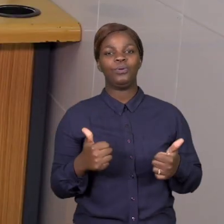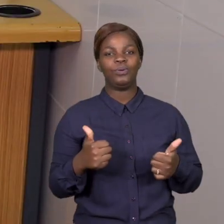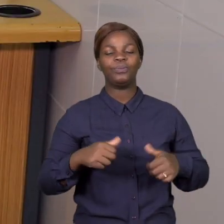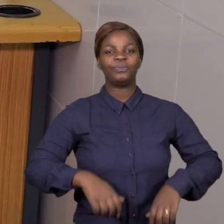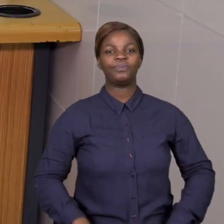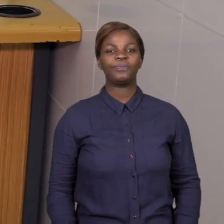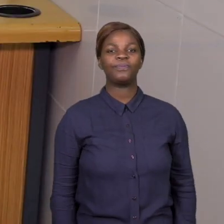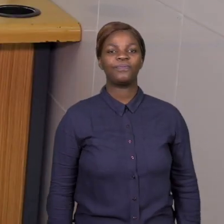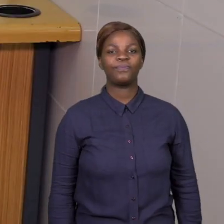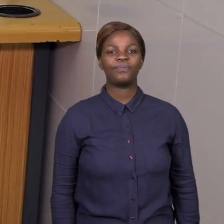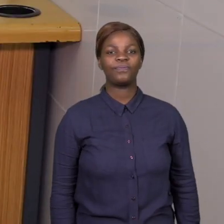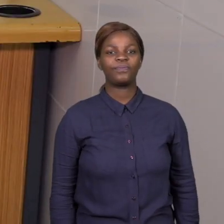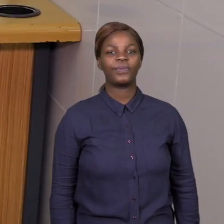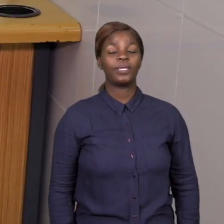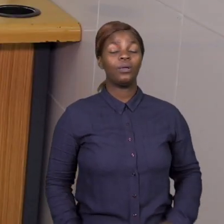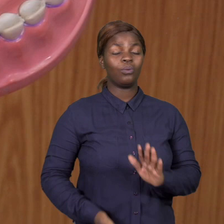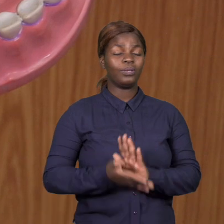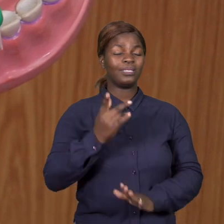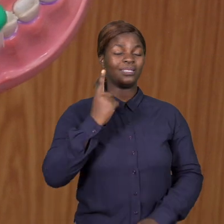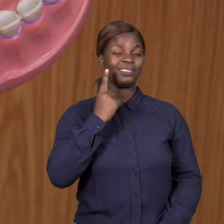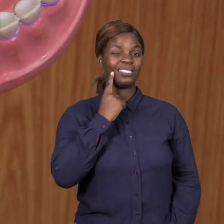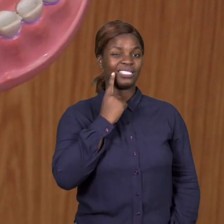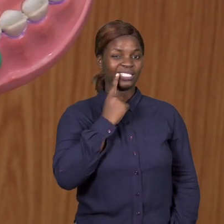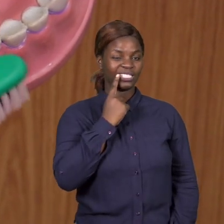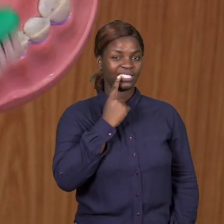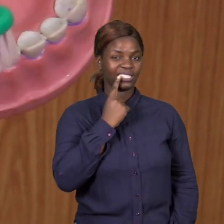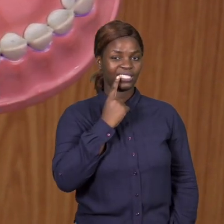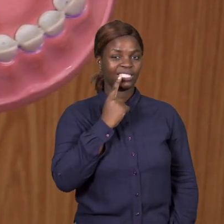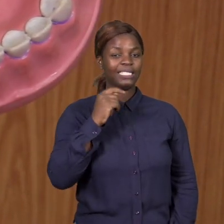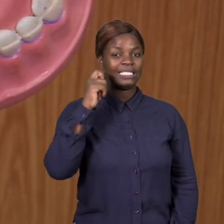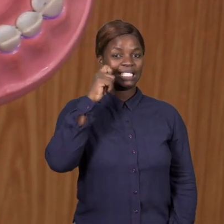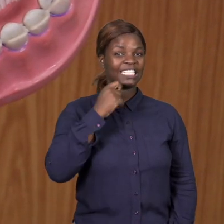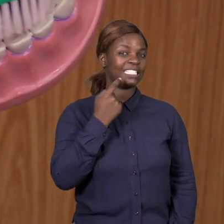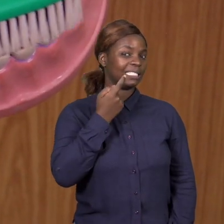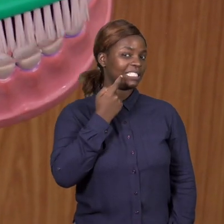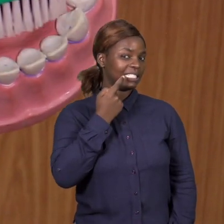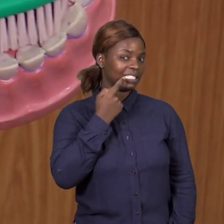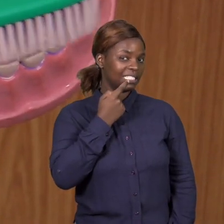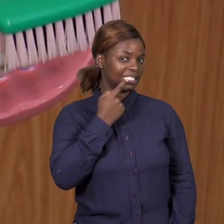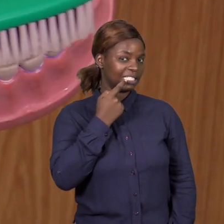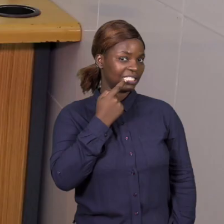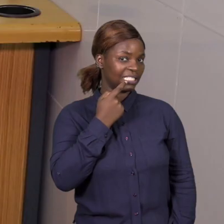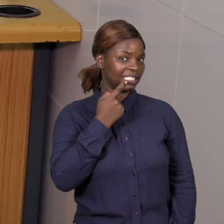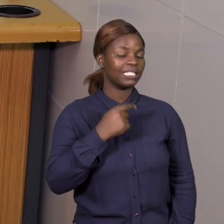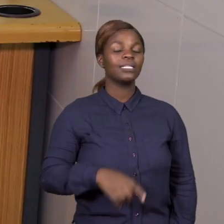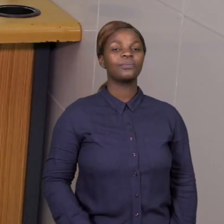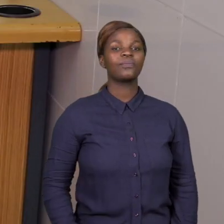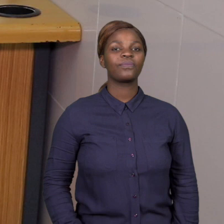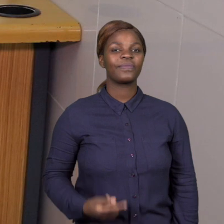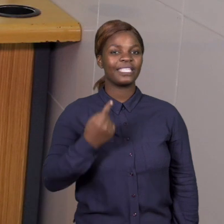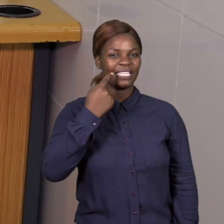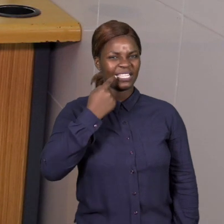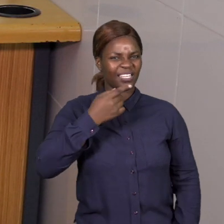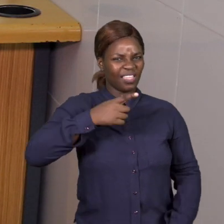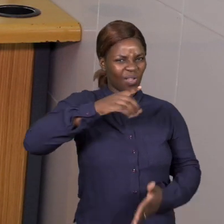partir do dente canino, acredito que conhecem um bocadinho os nomes dos dentes, né? aquele dente que rasga, chama-se canino,